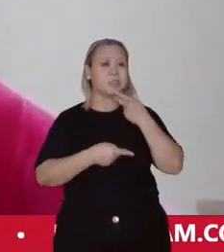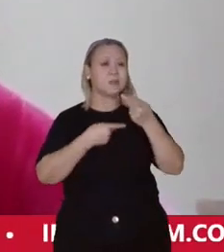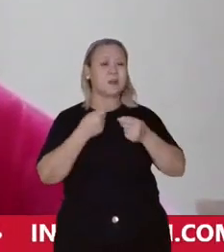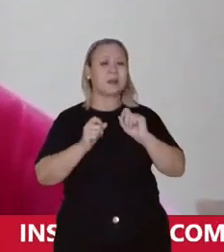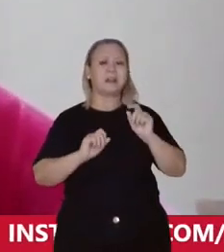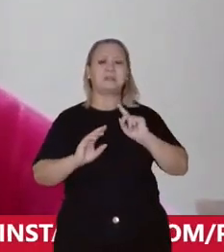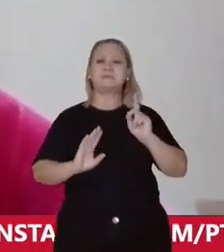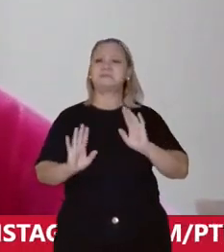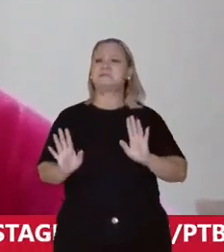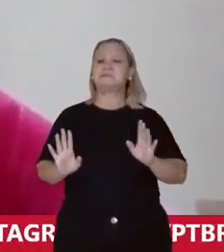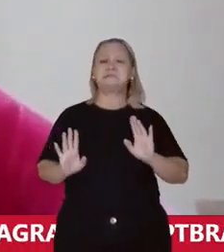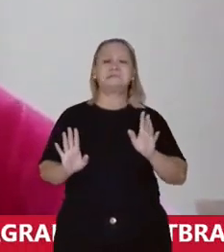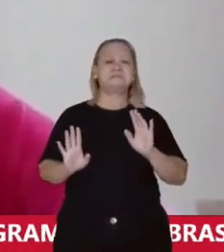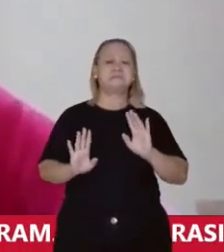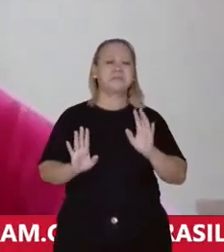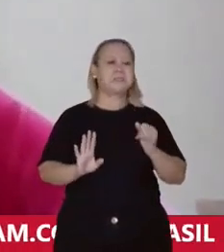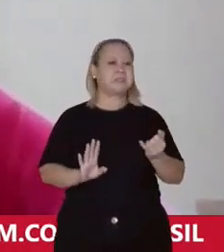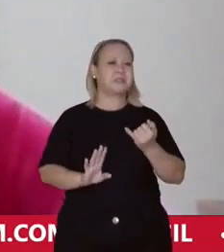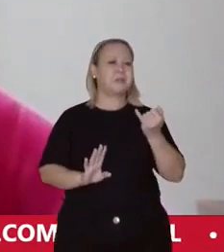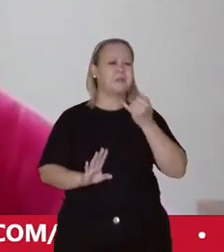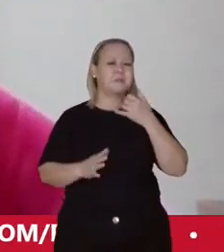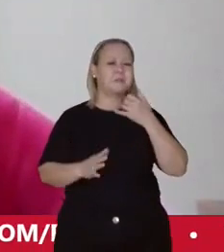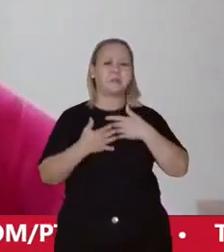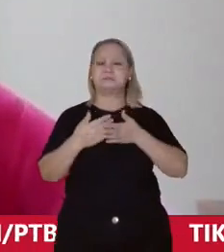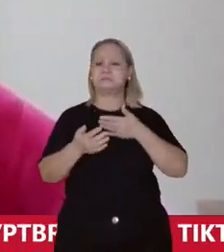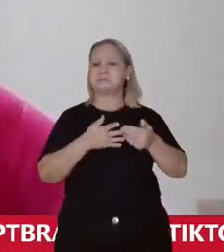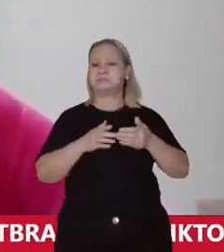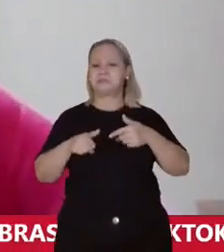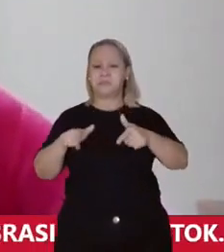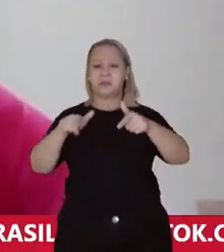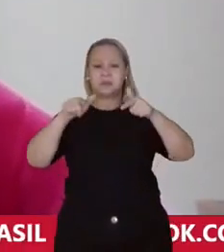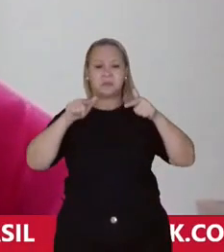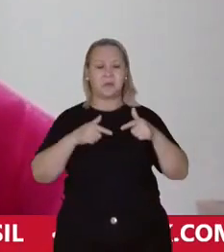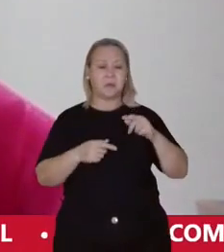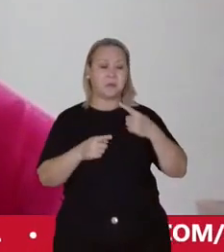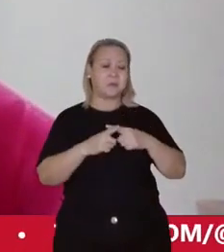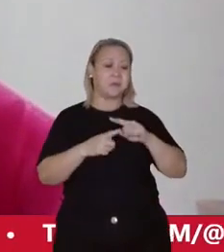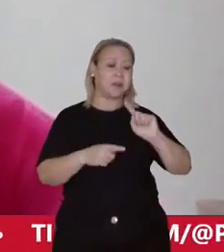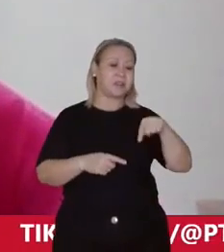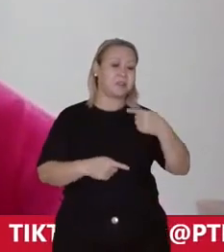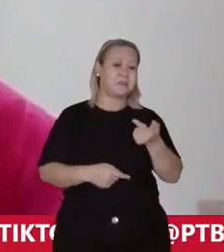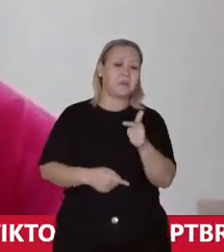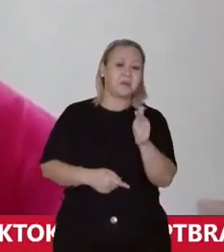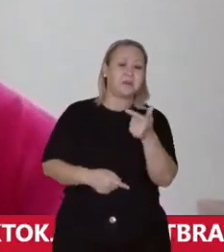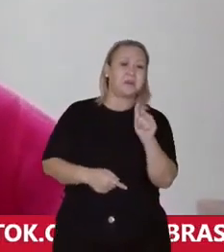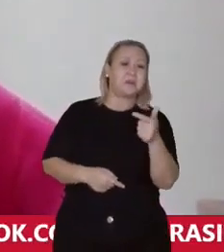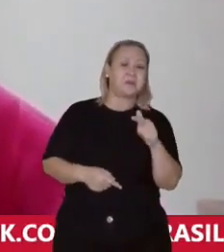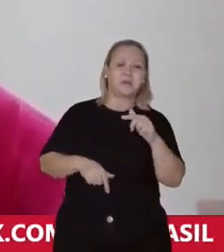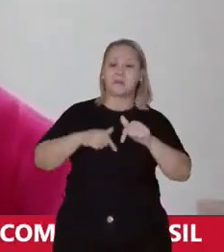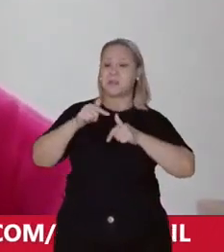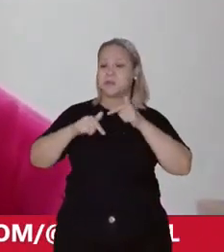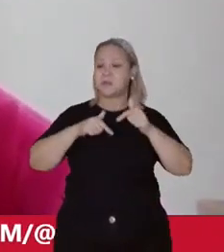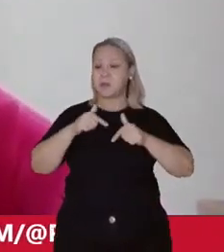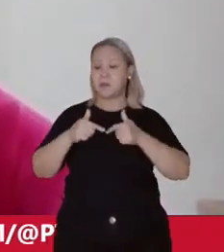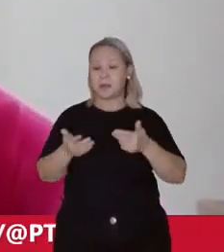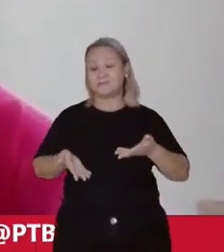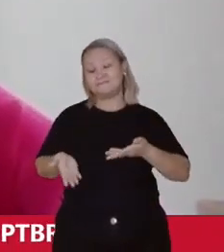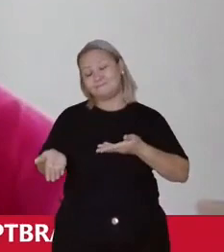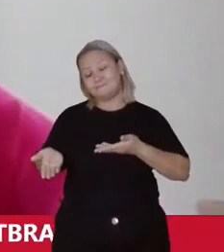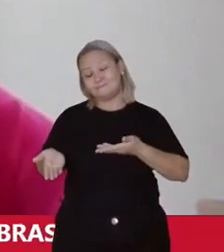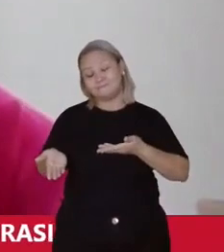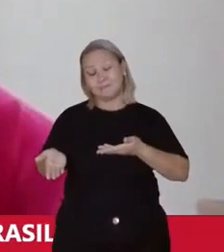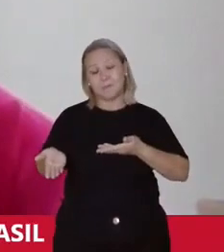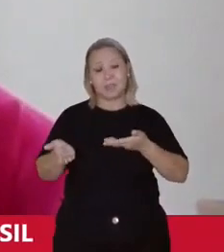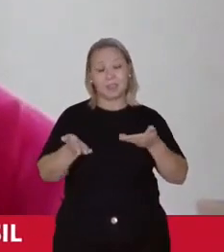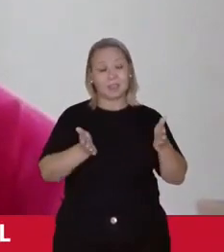vale a pena ter um diploma, porque depois você não vai ter um emprego naquela área, isso leva os jovens a desacreditar dos seus sonhos.